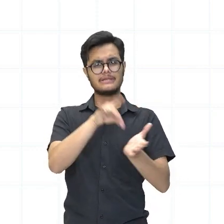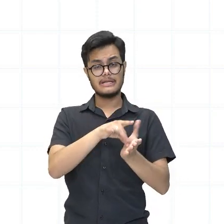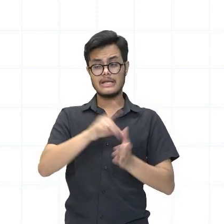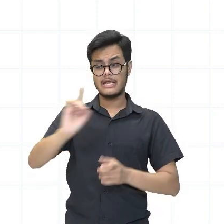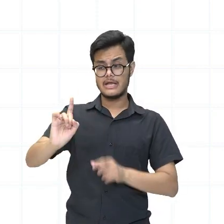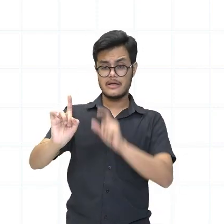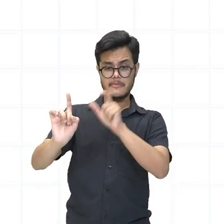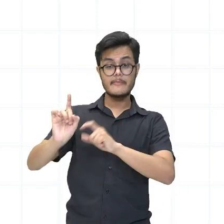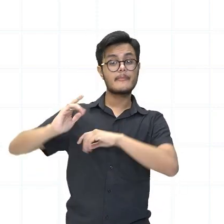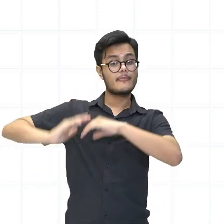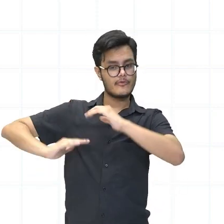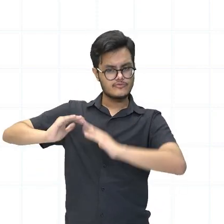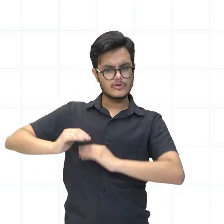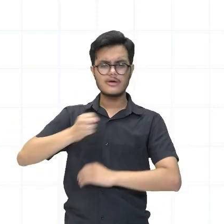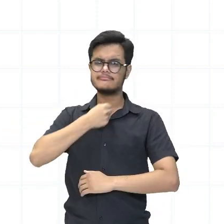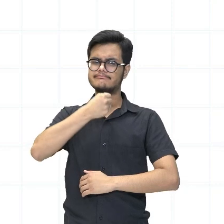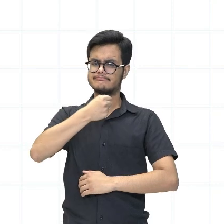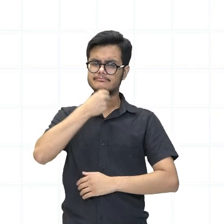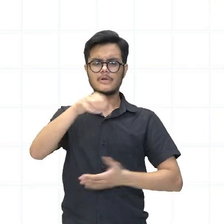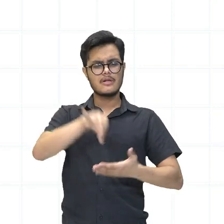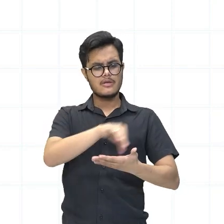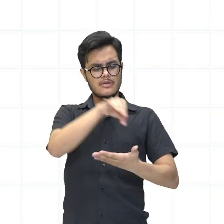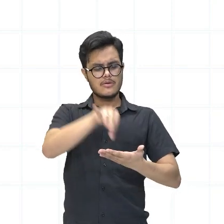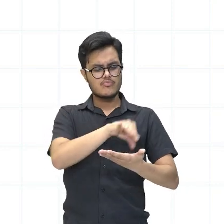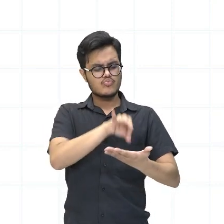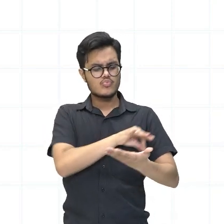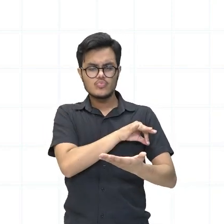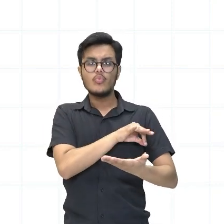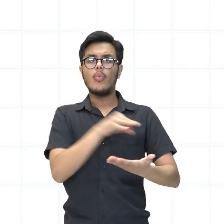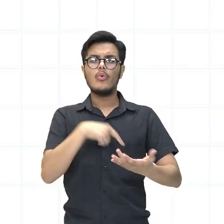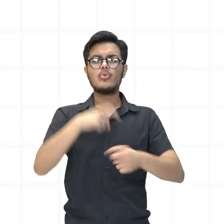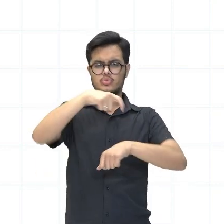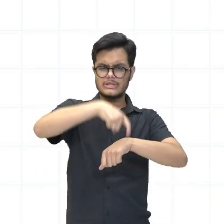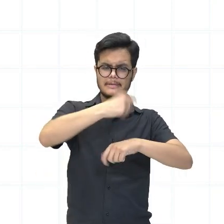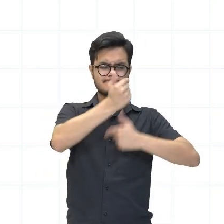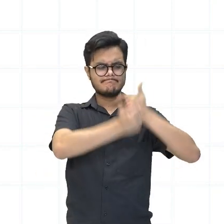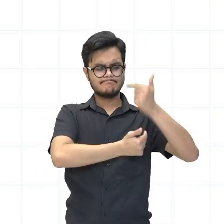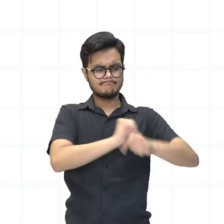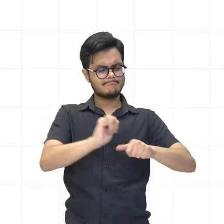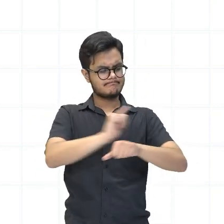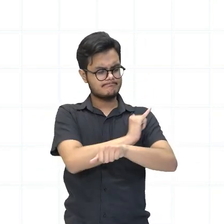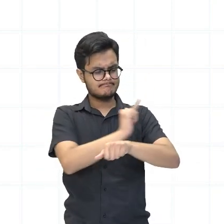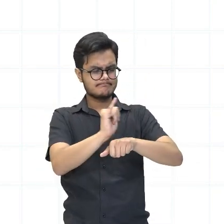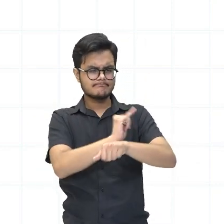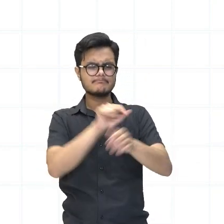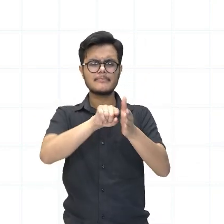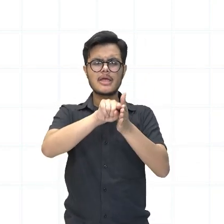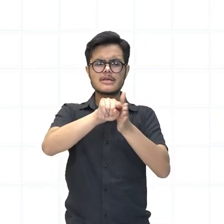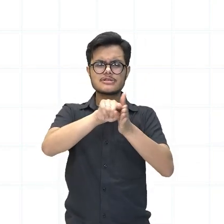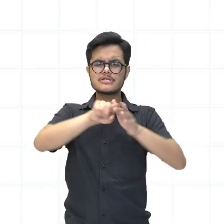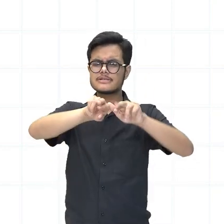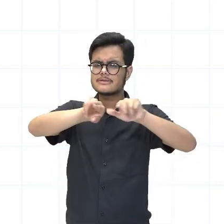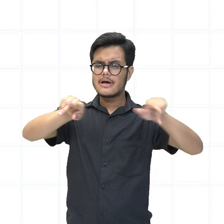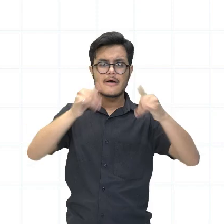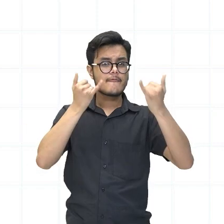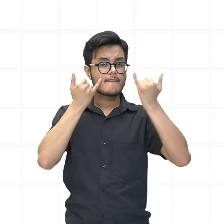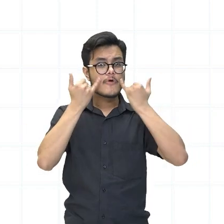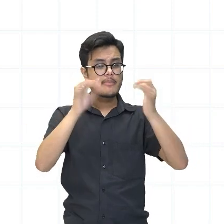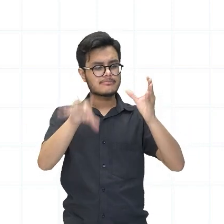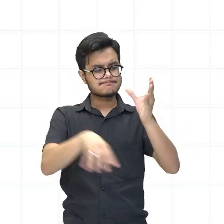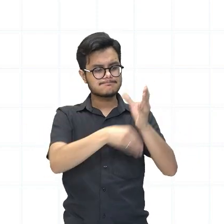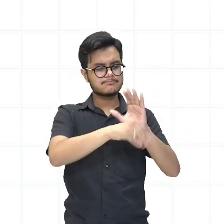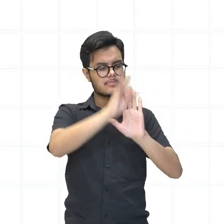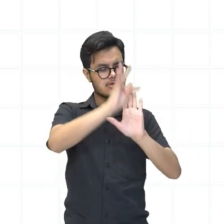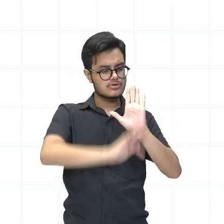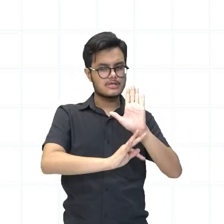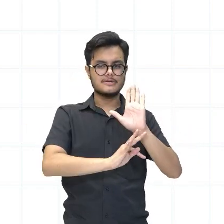pessoa que escreveu, teve um tempo maior de produção, de pesquisa dos fatos, levantamento de dados, informações, para produzir